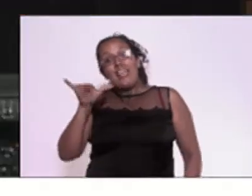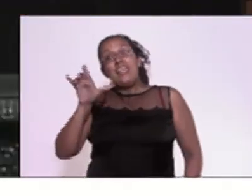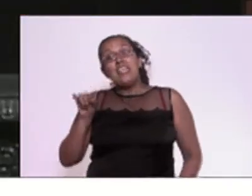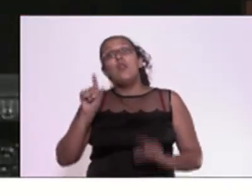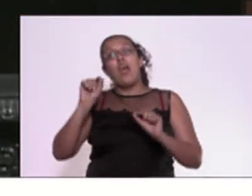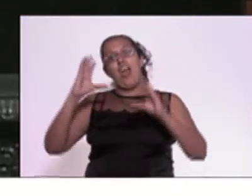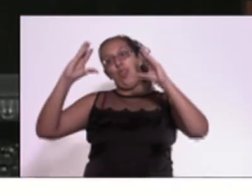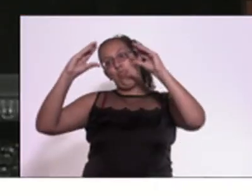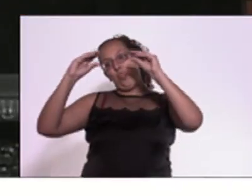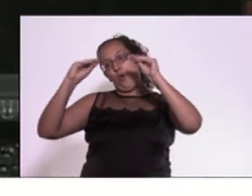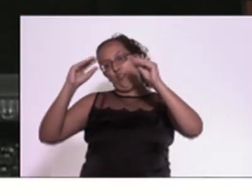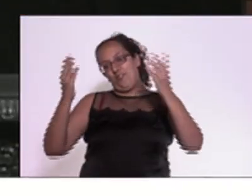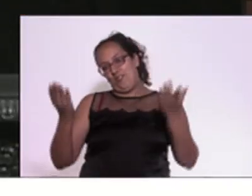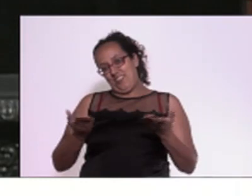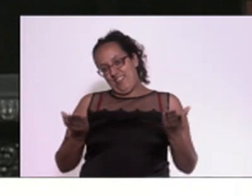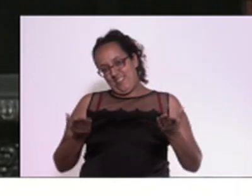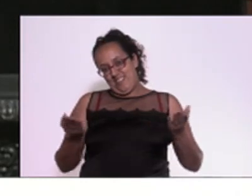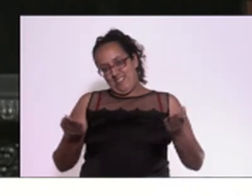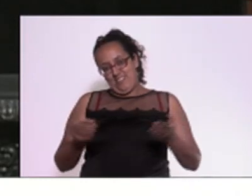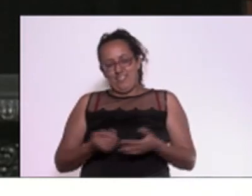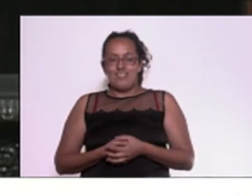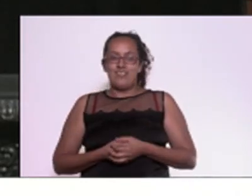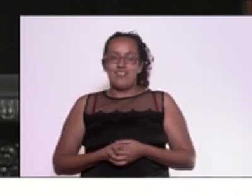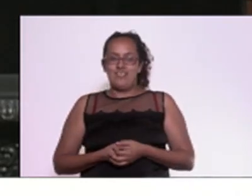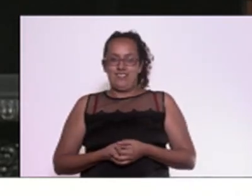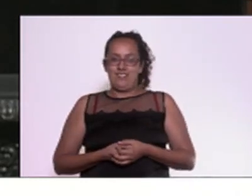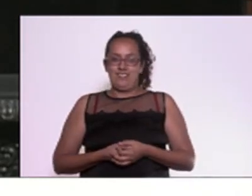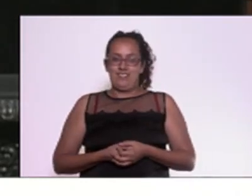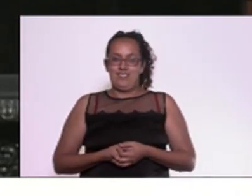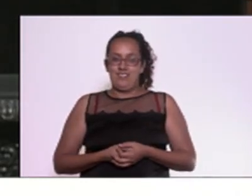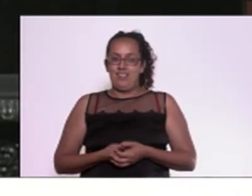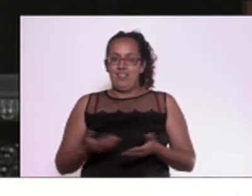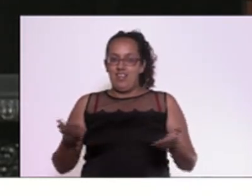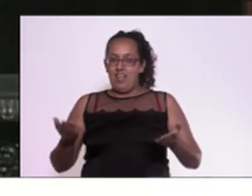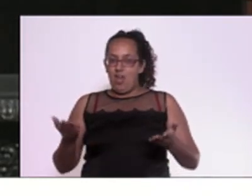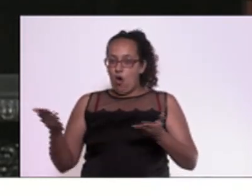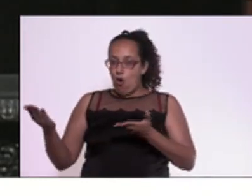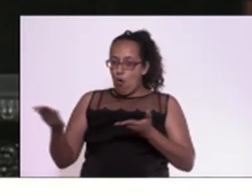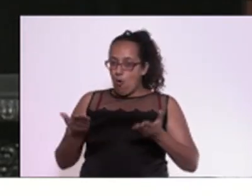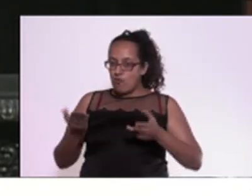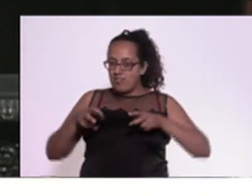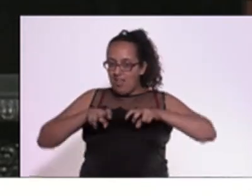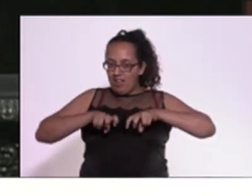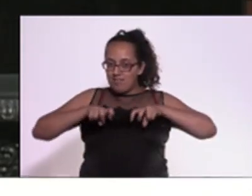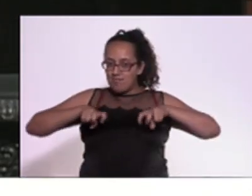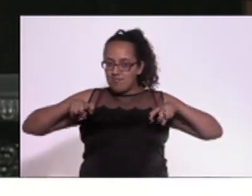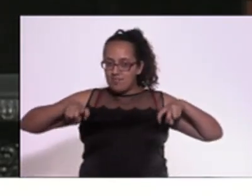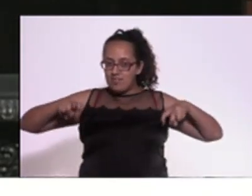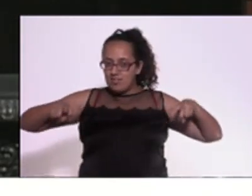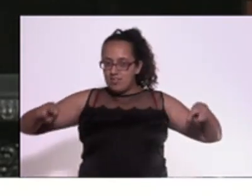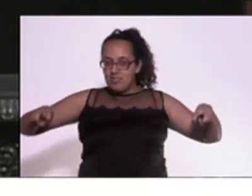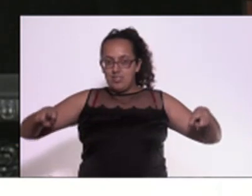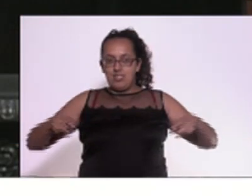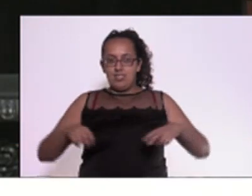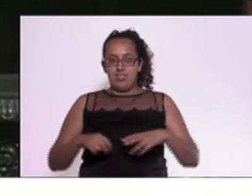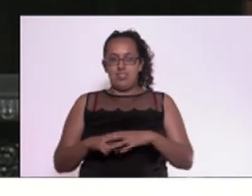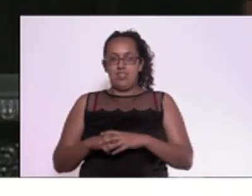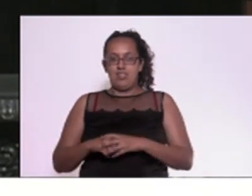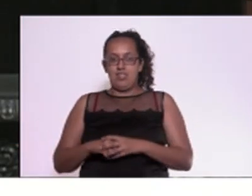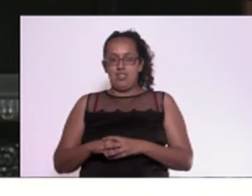seja, a grana para o sorvete e o refrigerante sempre estavam garantidas. Já com uma namoradinha e participando de um grupo